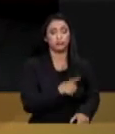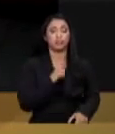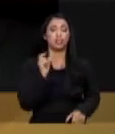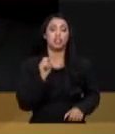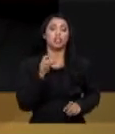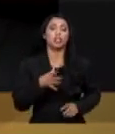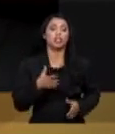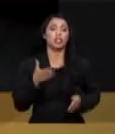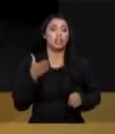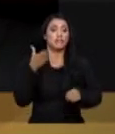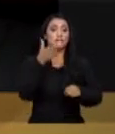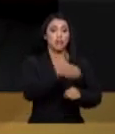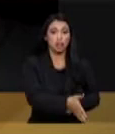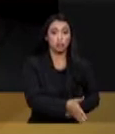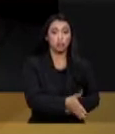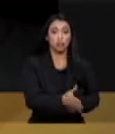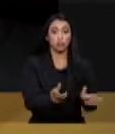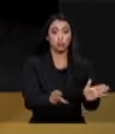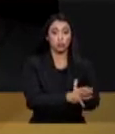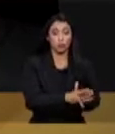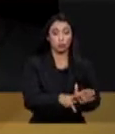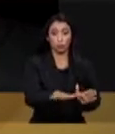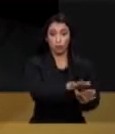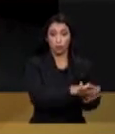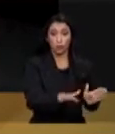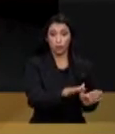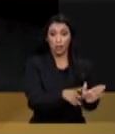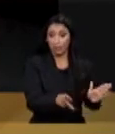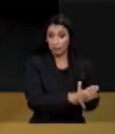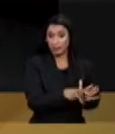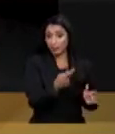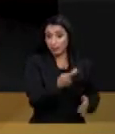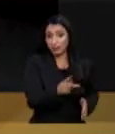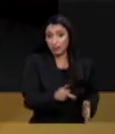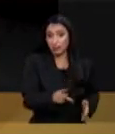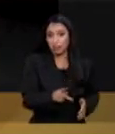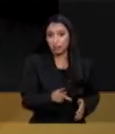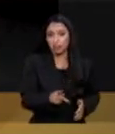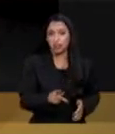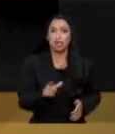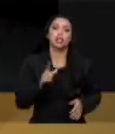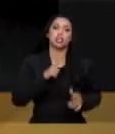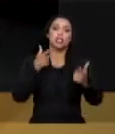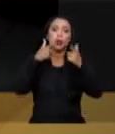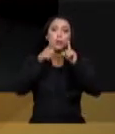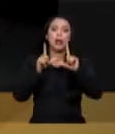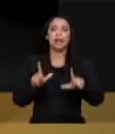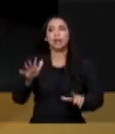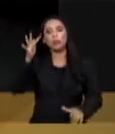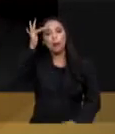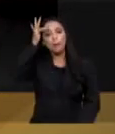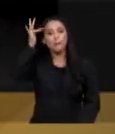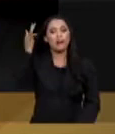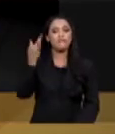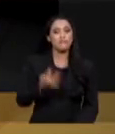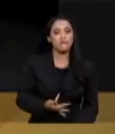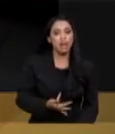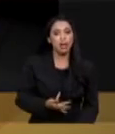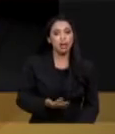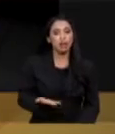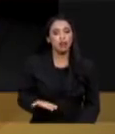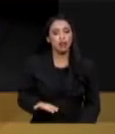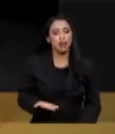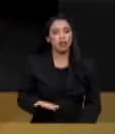invasores do nosso próprio território. Já não basta historicamente terem nos imposto uma língua, uma fé, uma